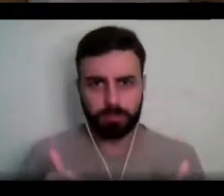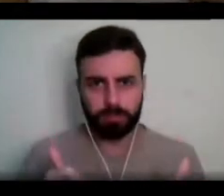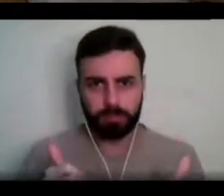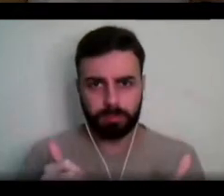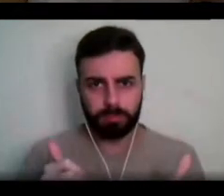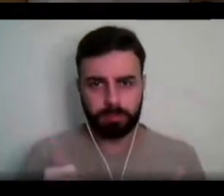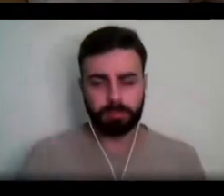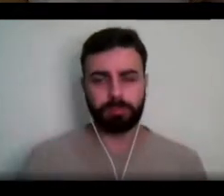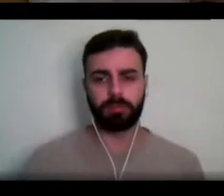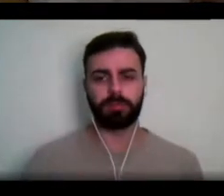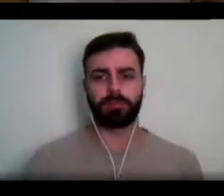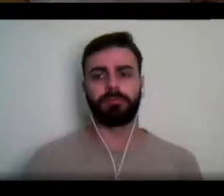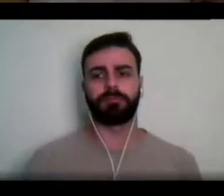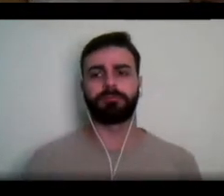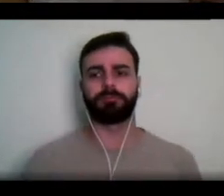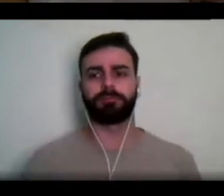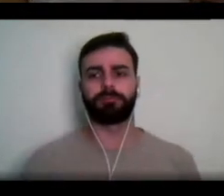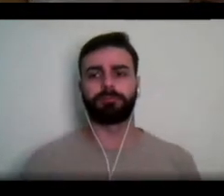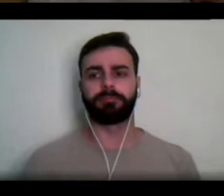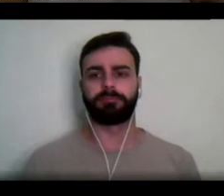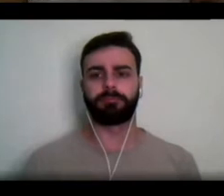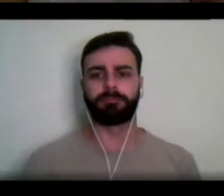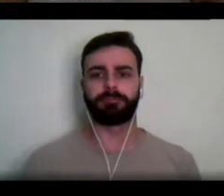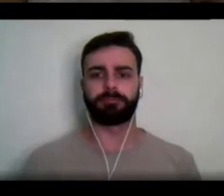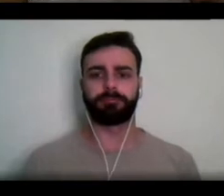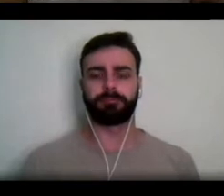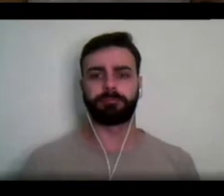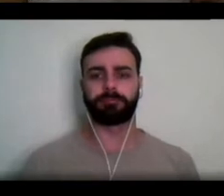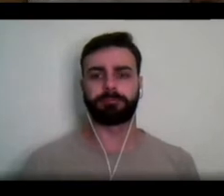e velocidade média, gente?